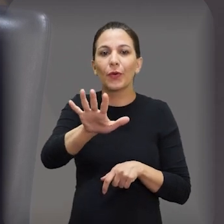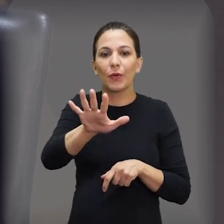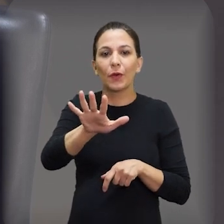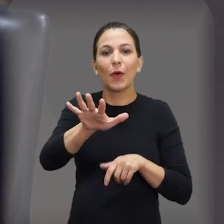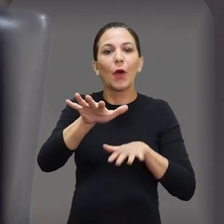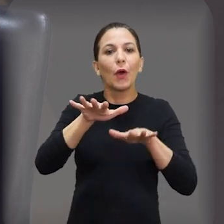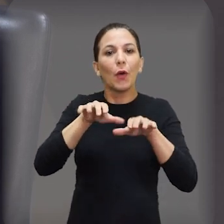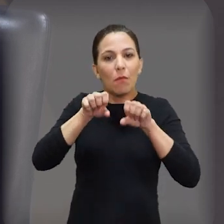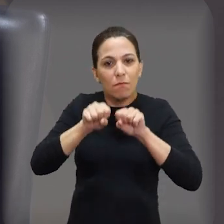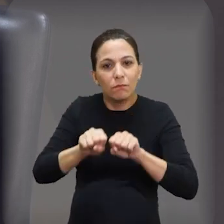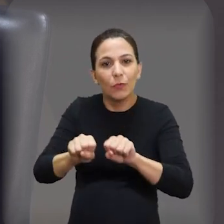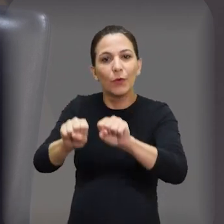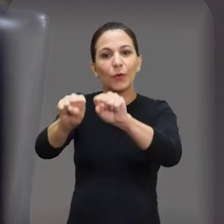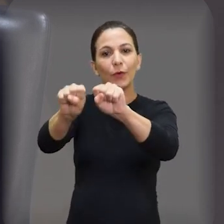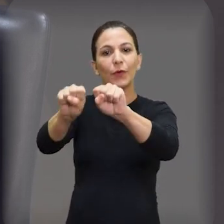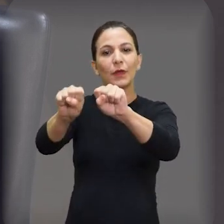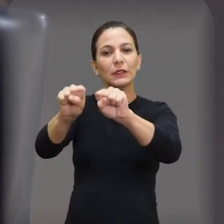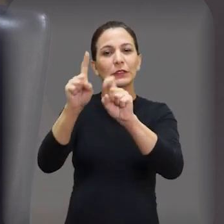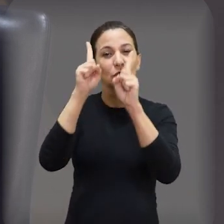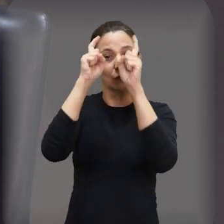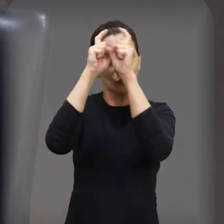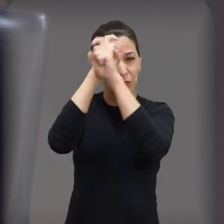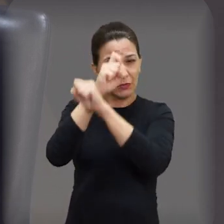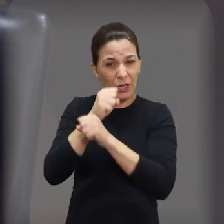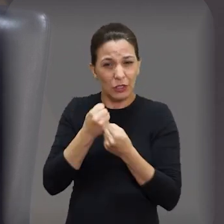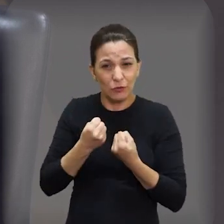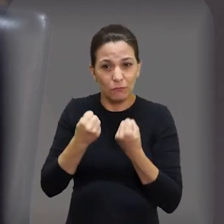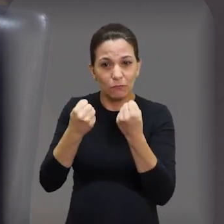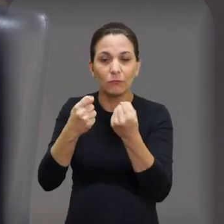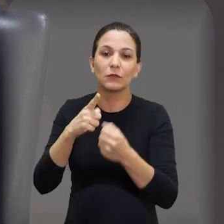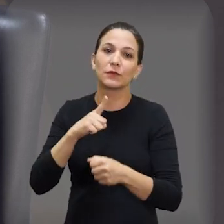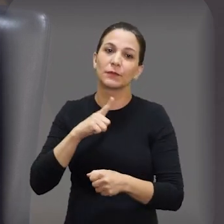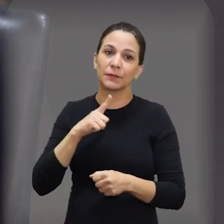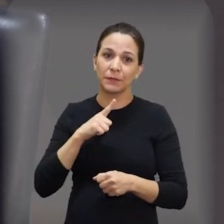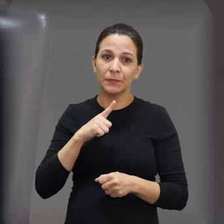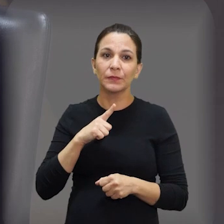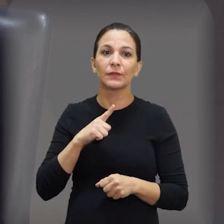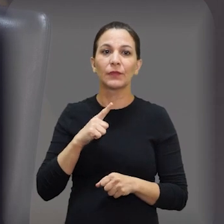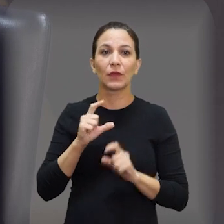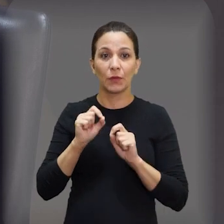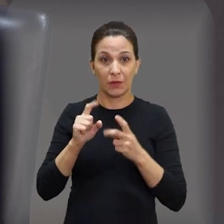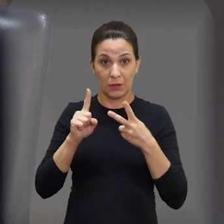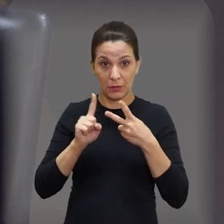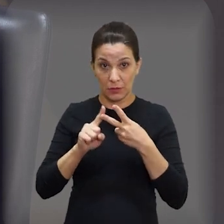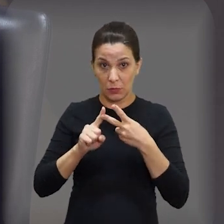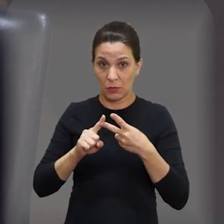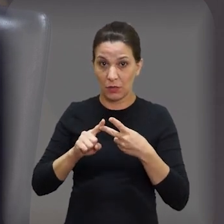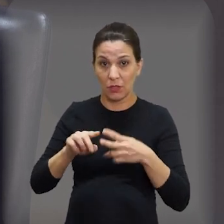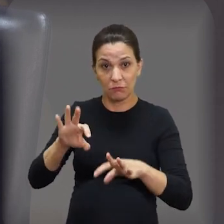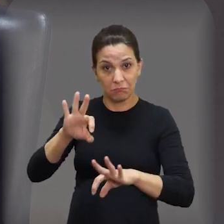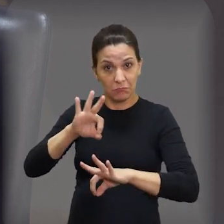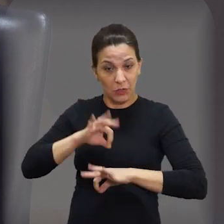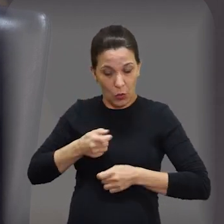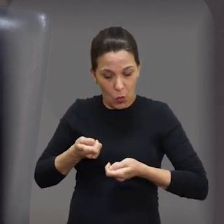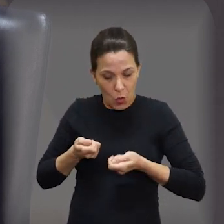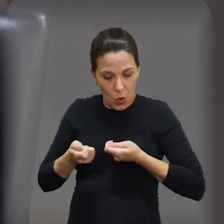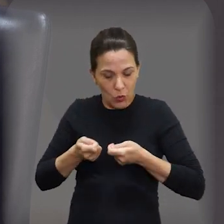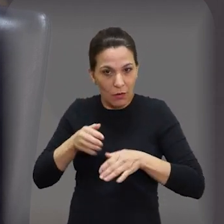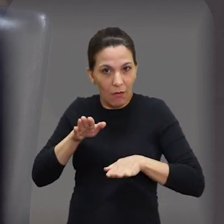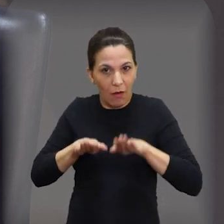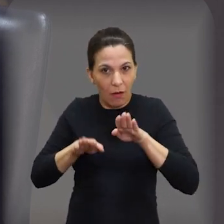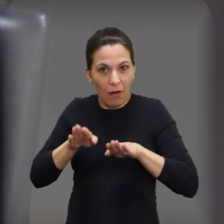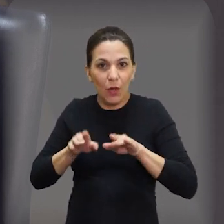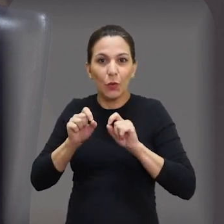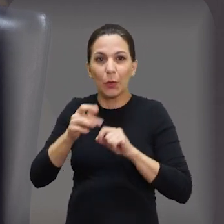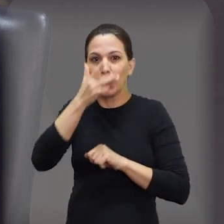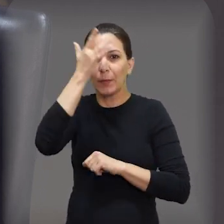uma expiração forçada na fase de maior dificuldade de execução. E aí, entrando o segundo princípio, que é o centro, né, de